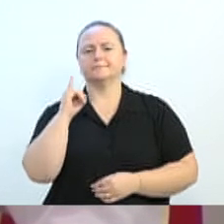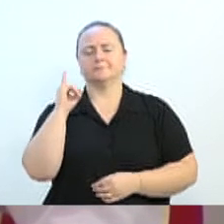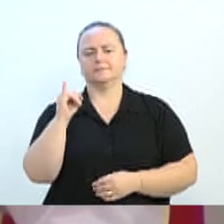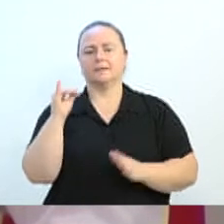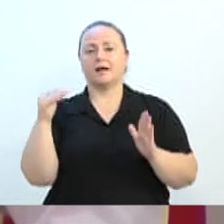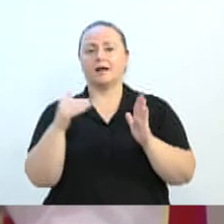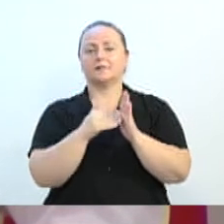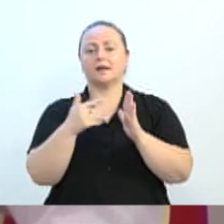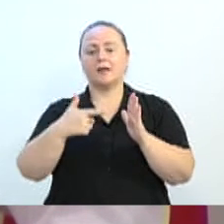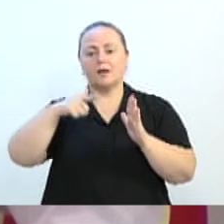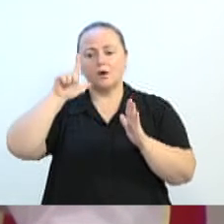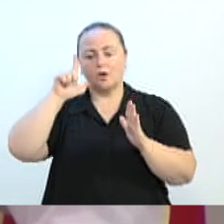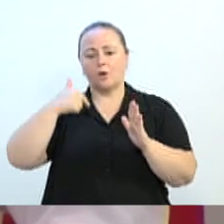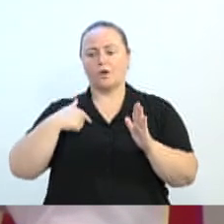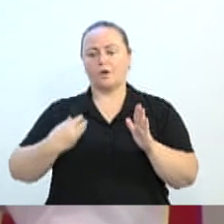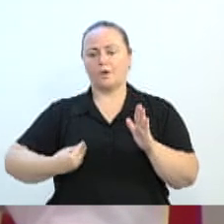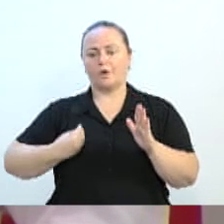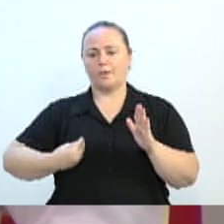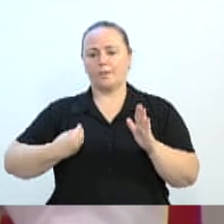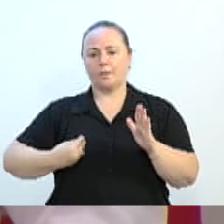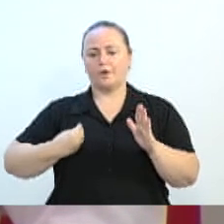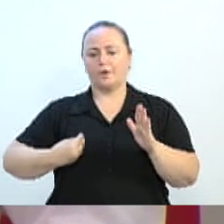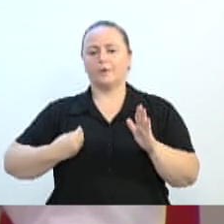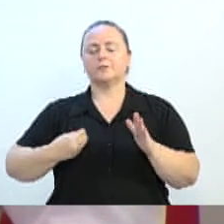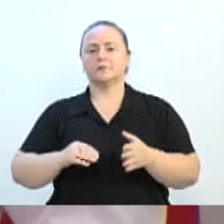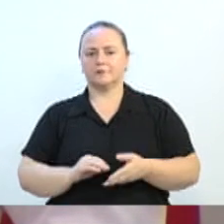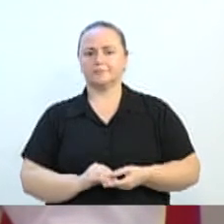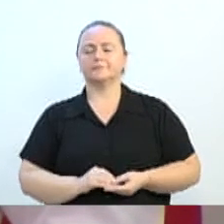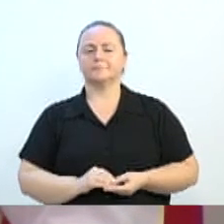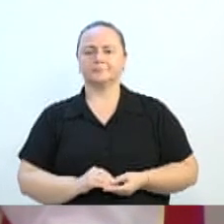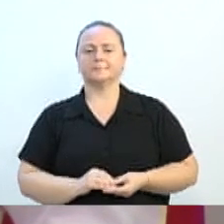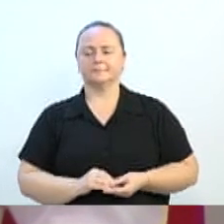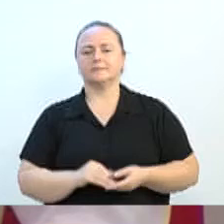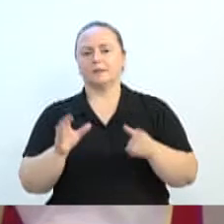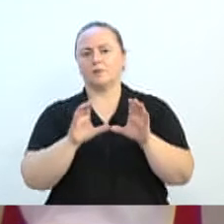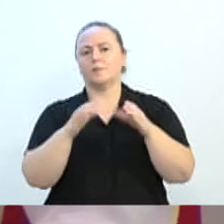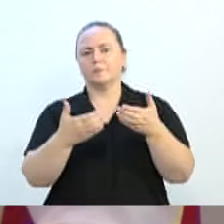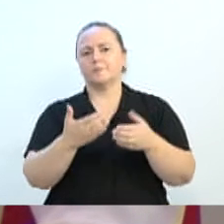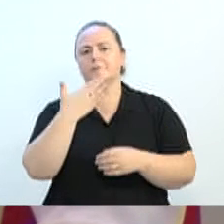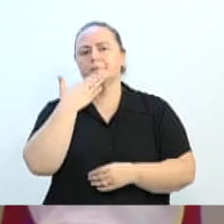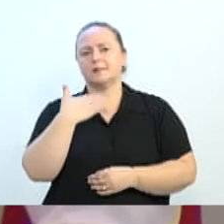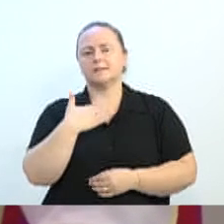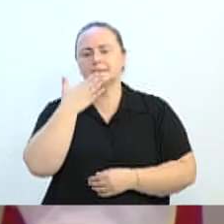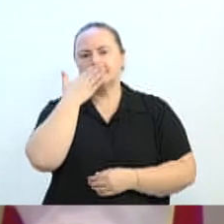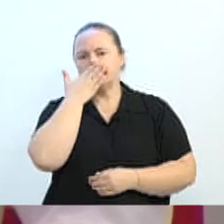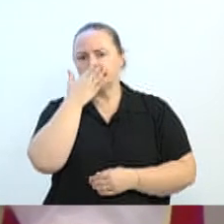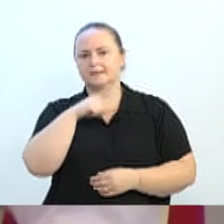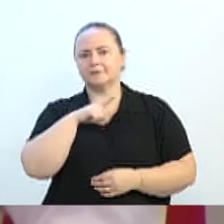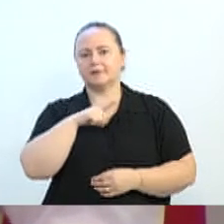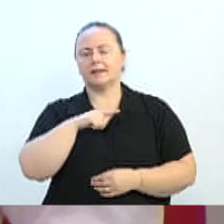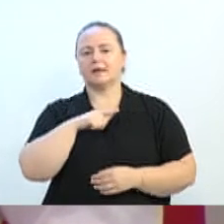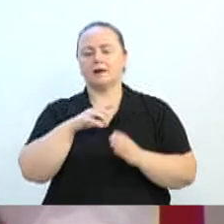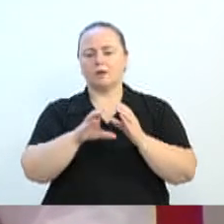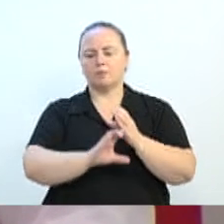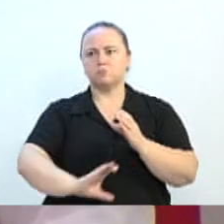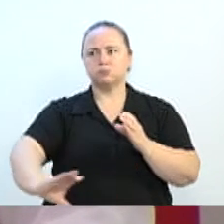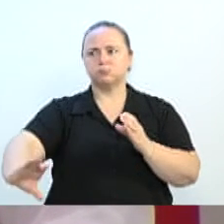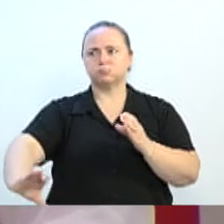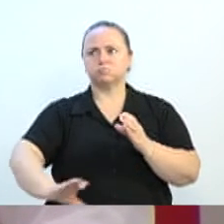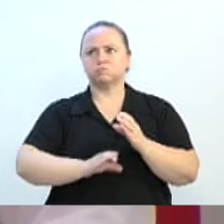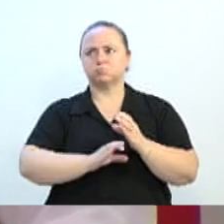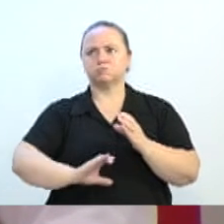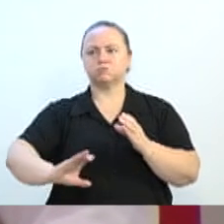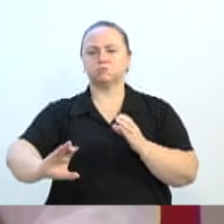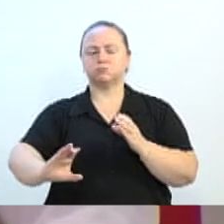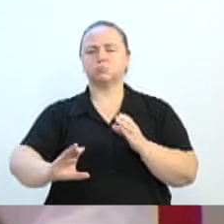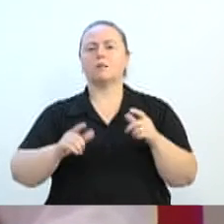Estive no local Avenida a comunidade a sua ali puder colocar ali é do caminhão pipa EA tubulação Onde está sendo feita